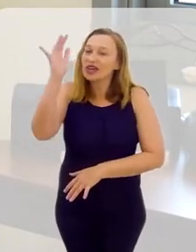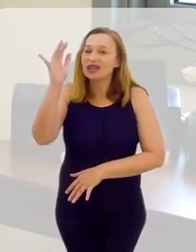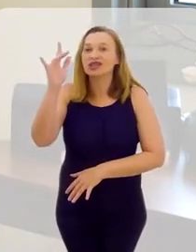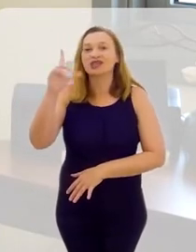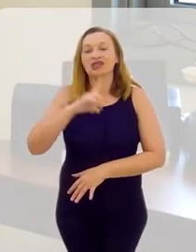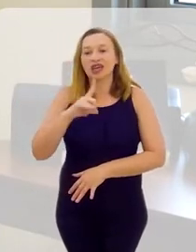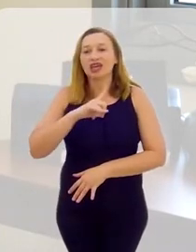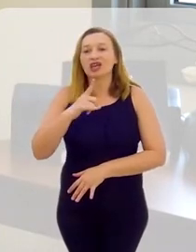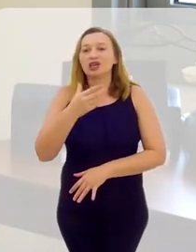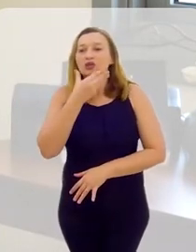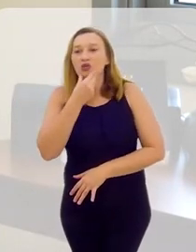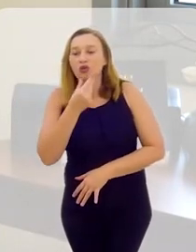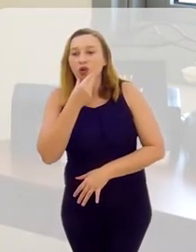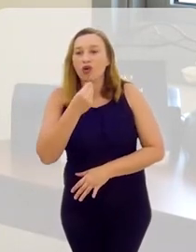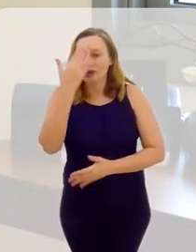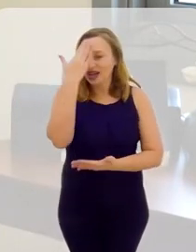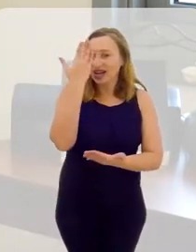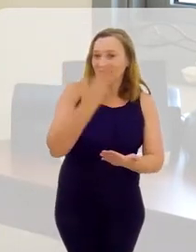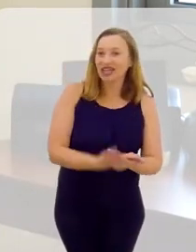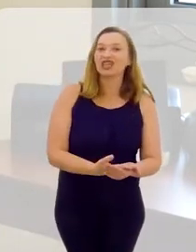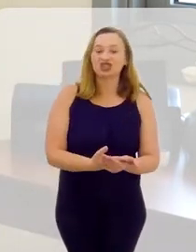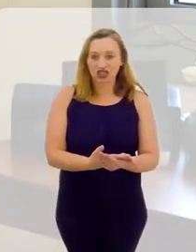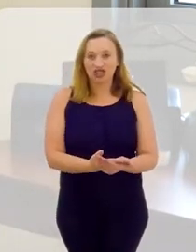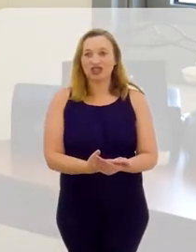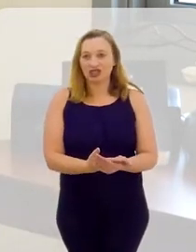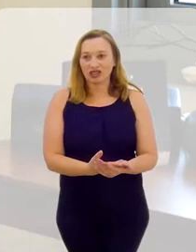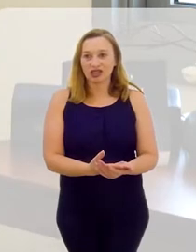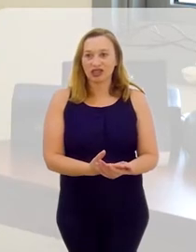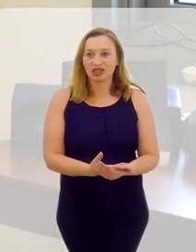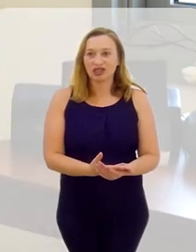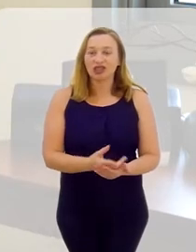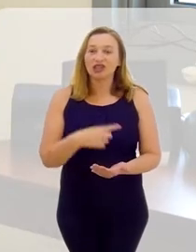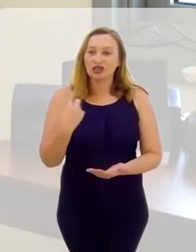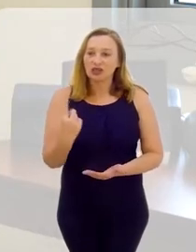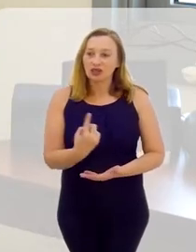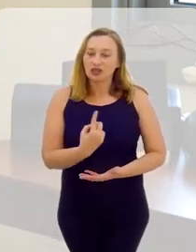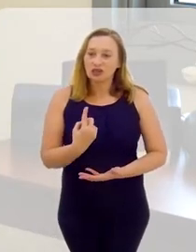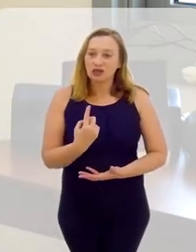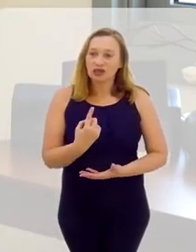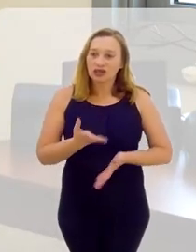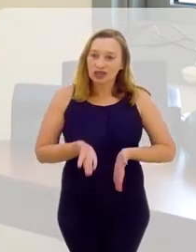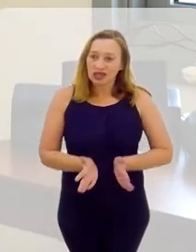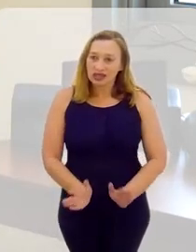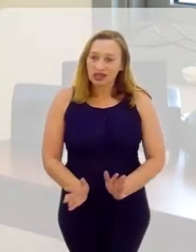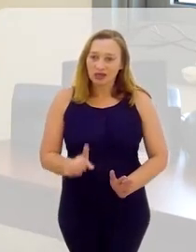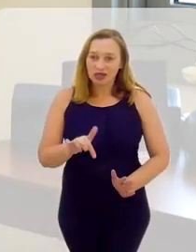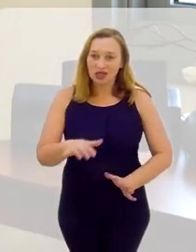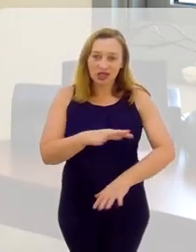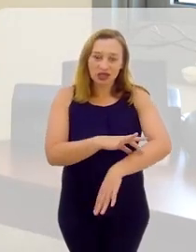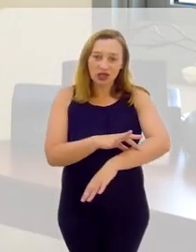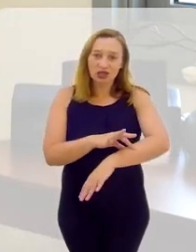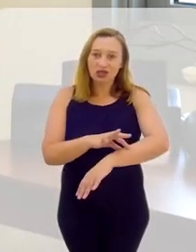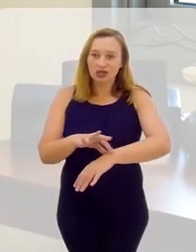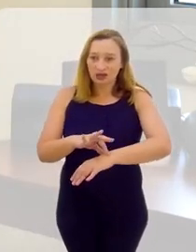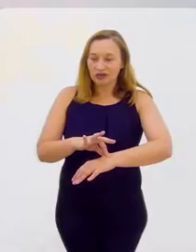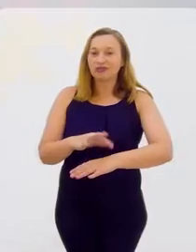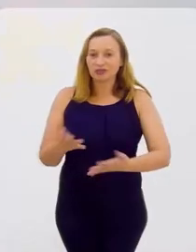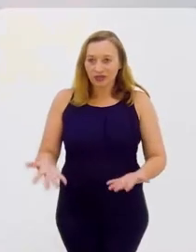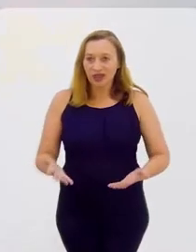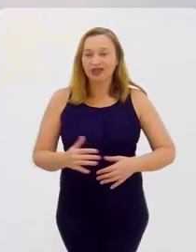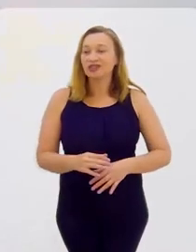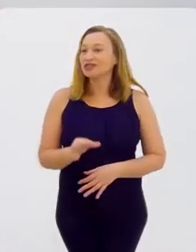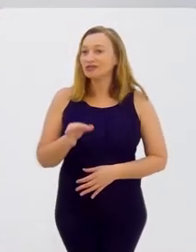continua acreditando e enviando espíritos para serem, nascerem aqui e habitarem corpos físicos. Muito